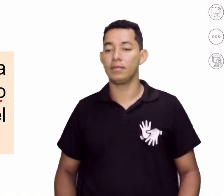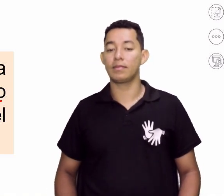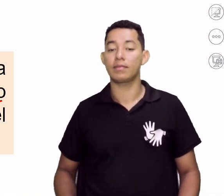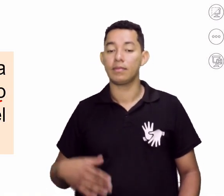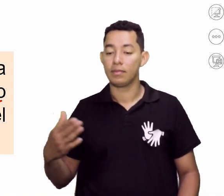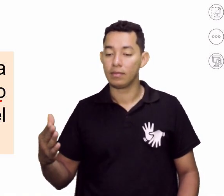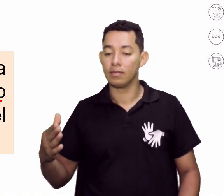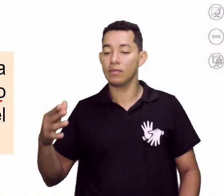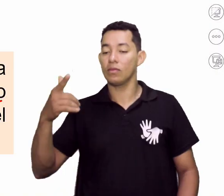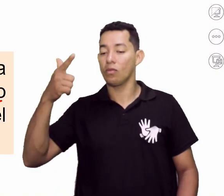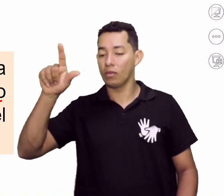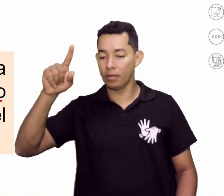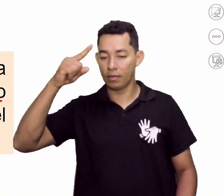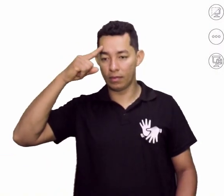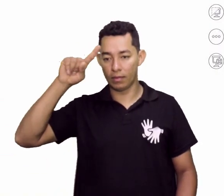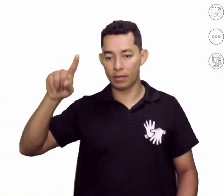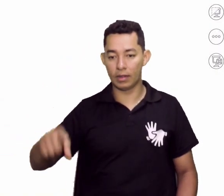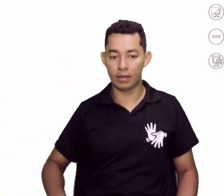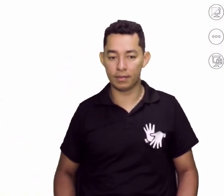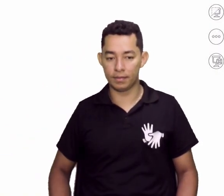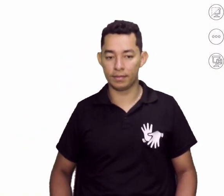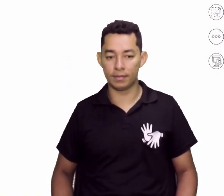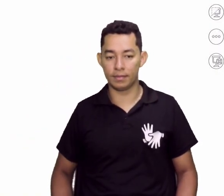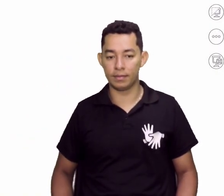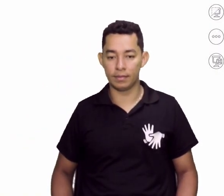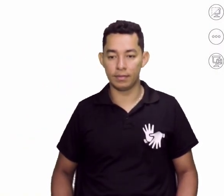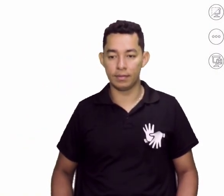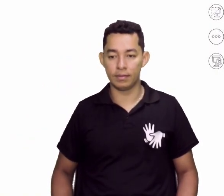reverenciar a muitas outras ideias.